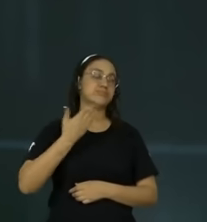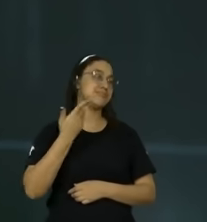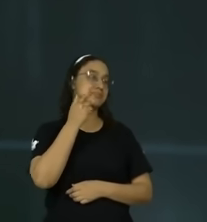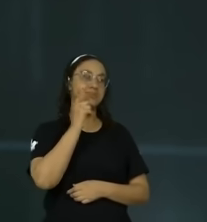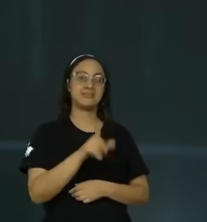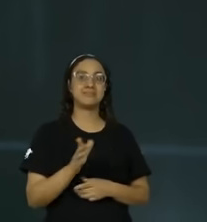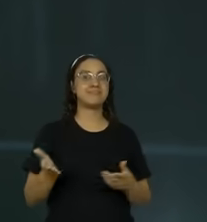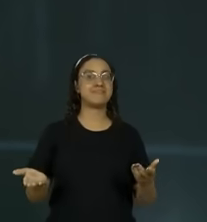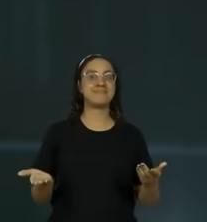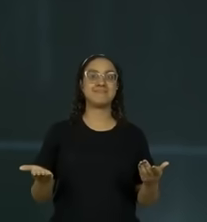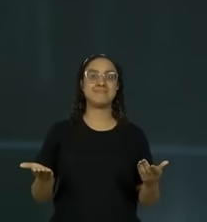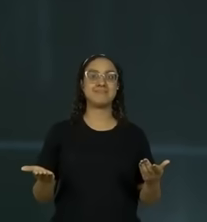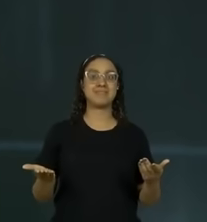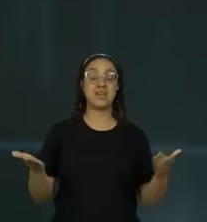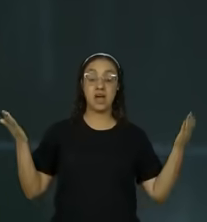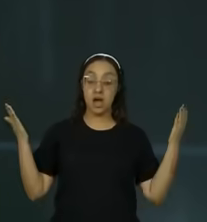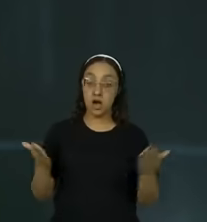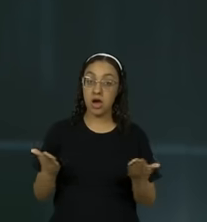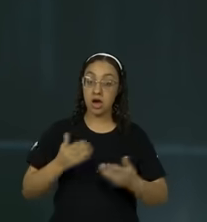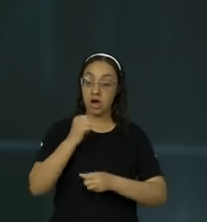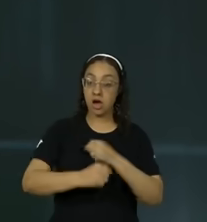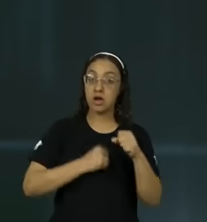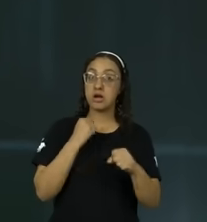Deus vai colocar você nesse ano ainda numa situação